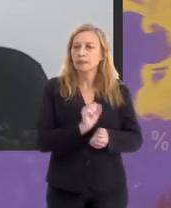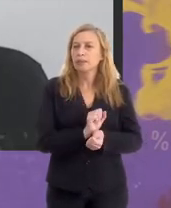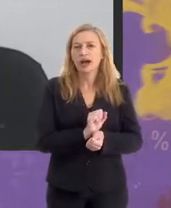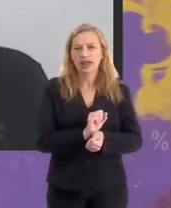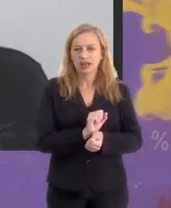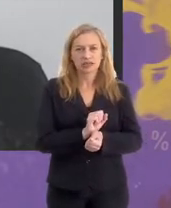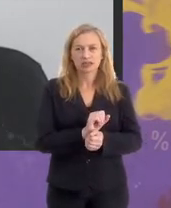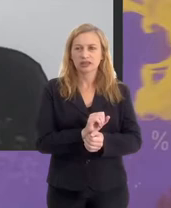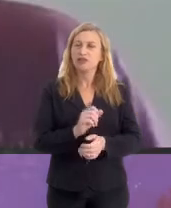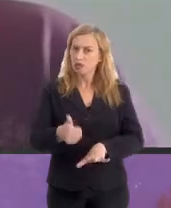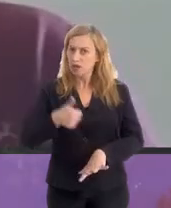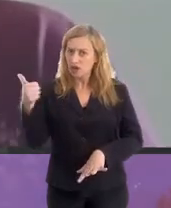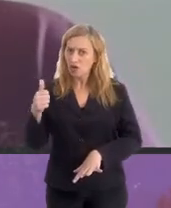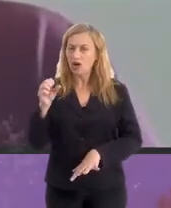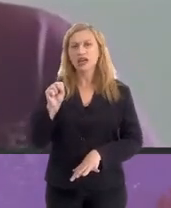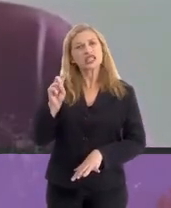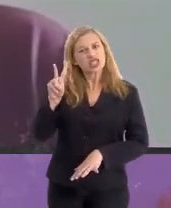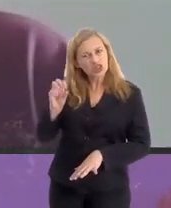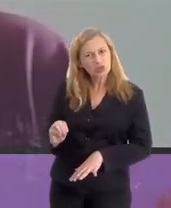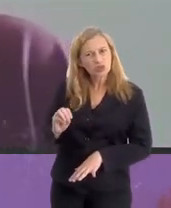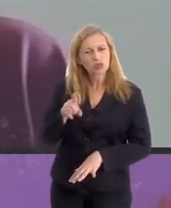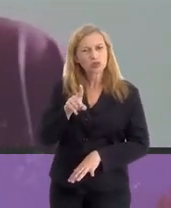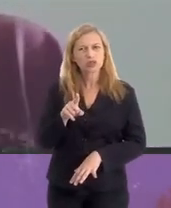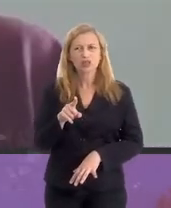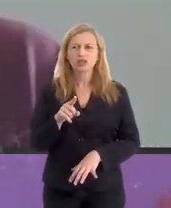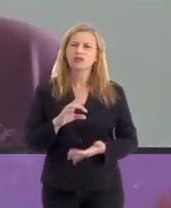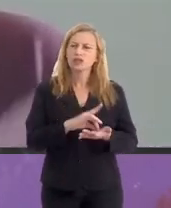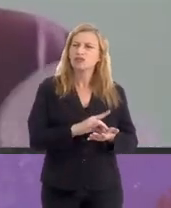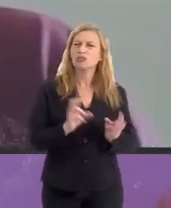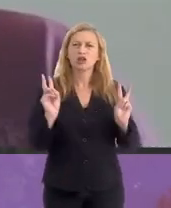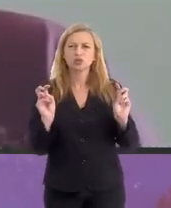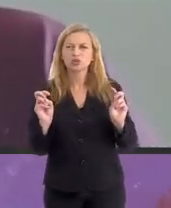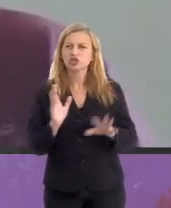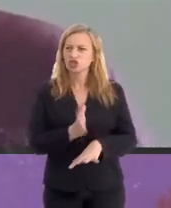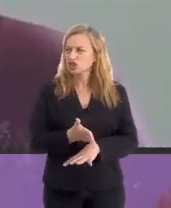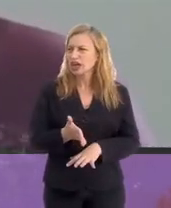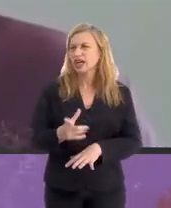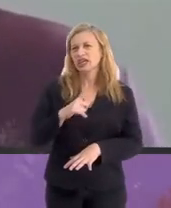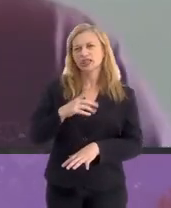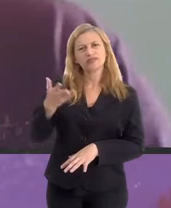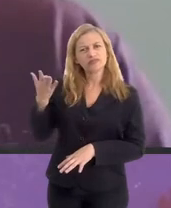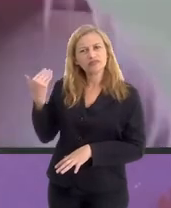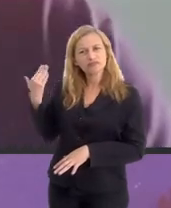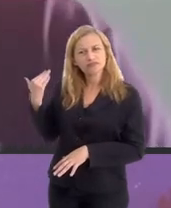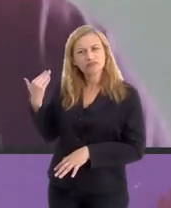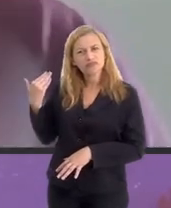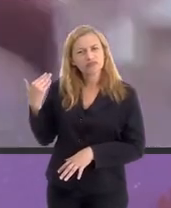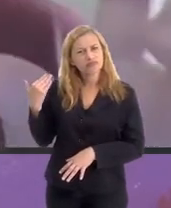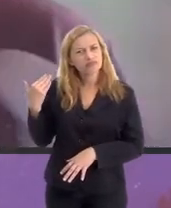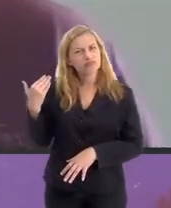sou deixar você desistir foi melhor assim Sílvio barsetti utilizar uma situação que já